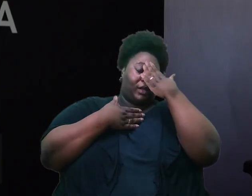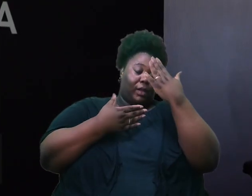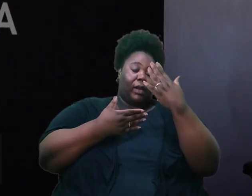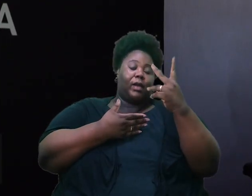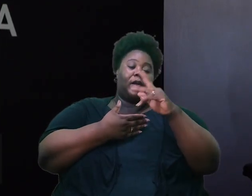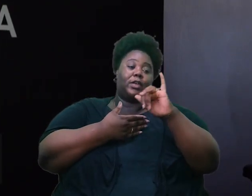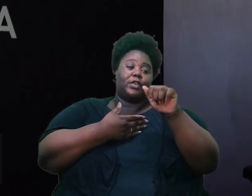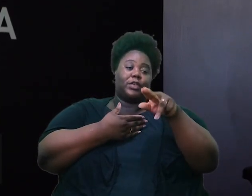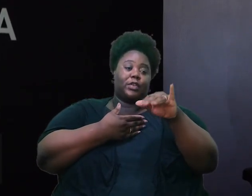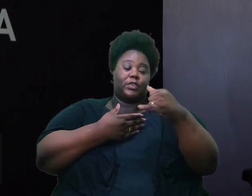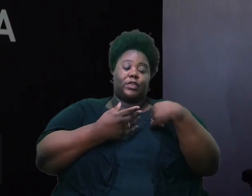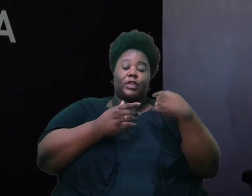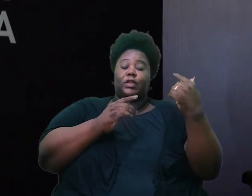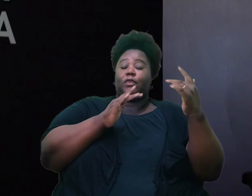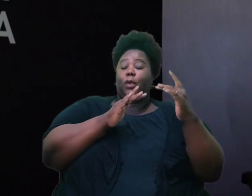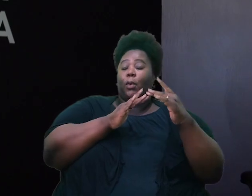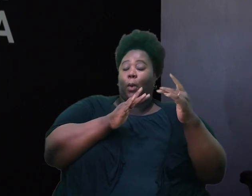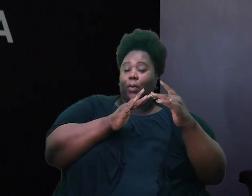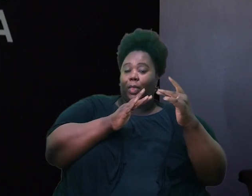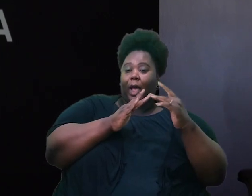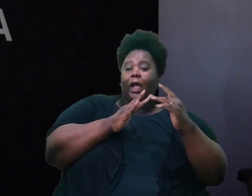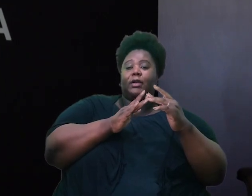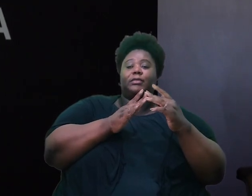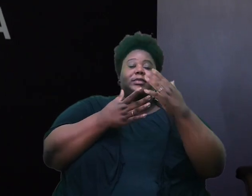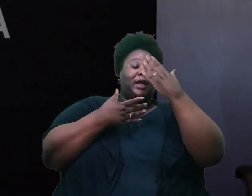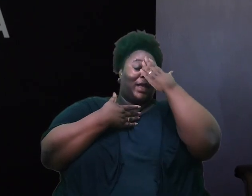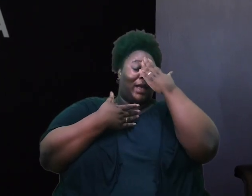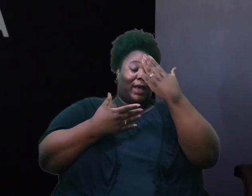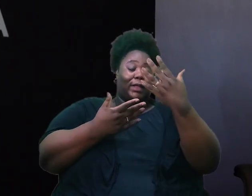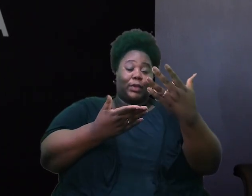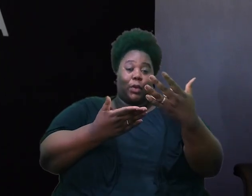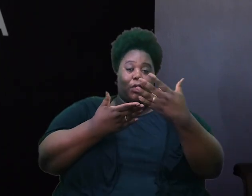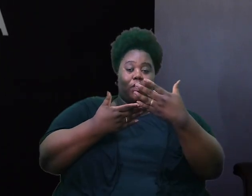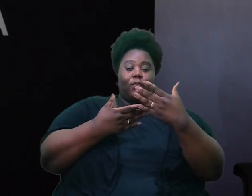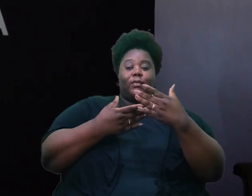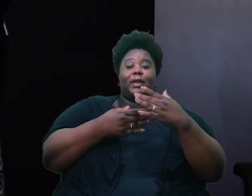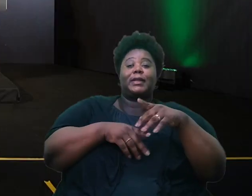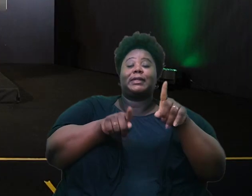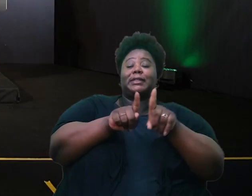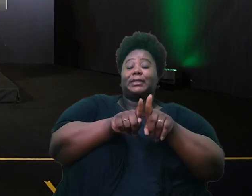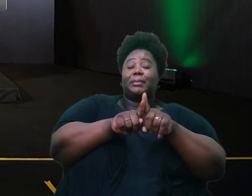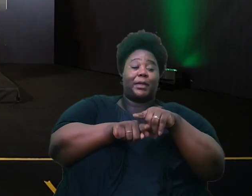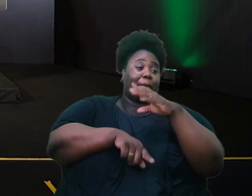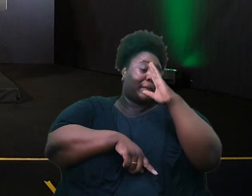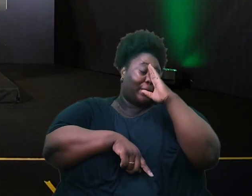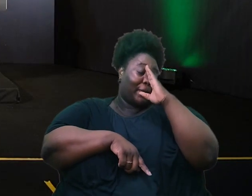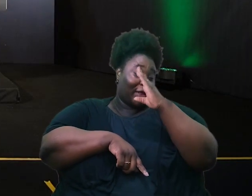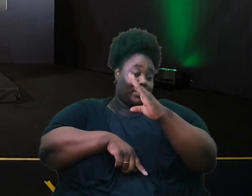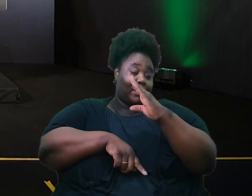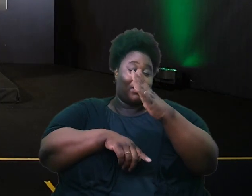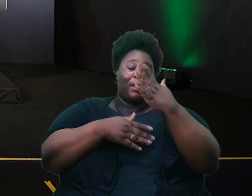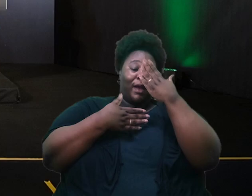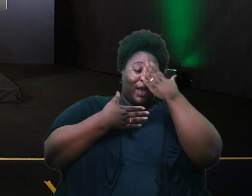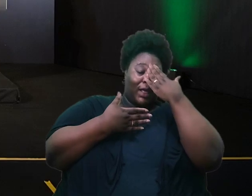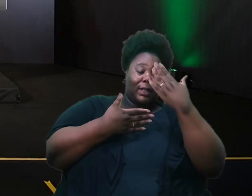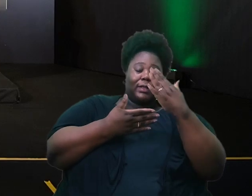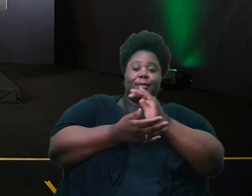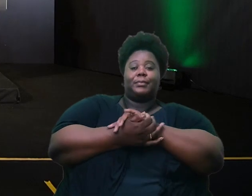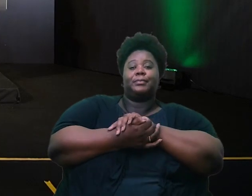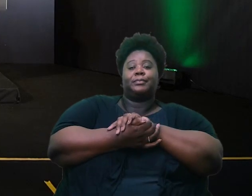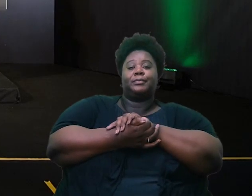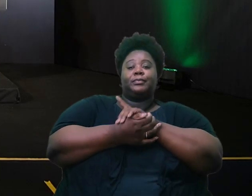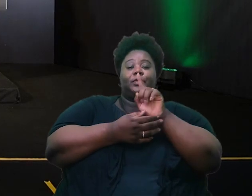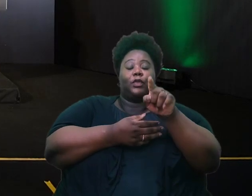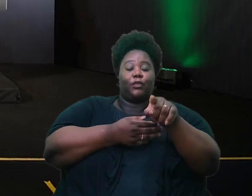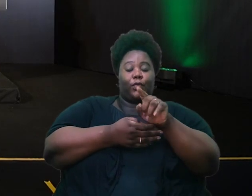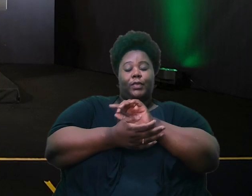todo o contato comigo, agradecer por esse convite, e principalmente agradecer a